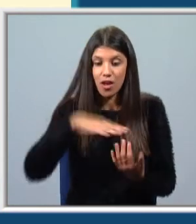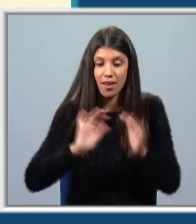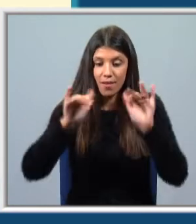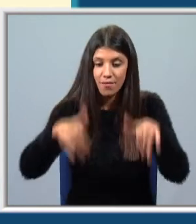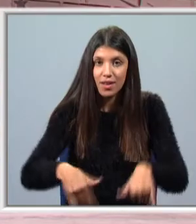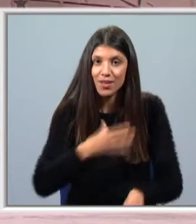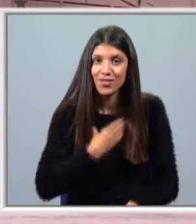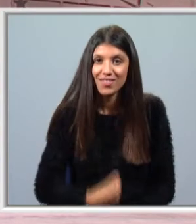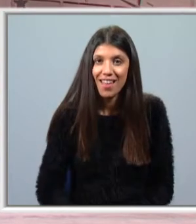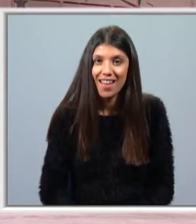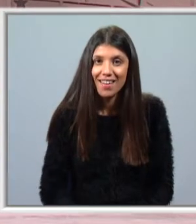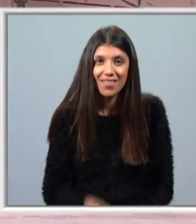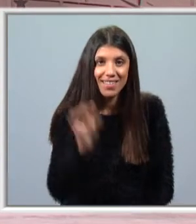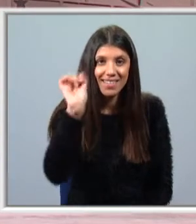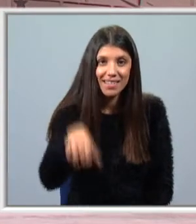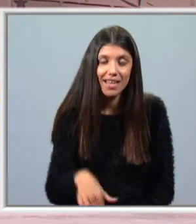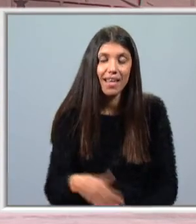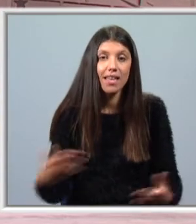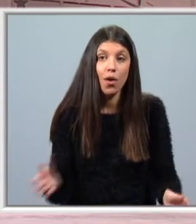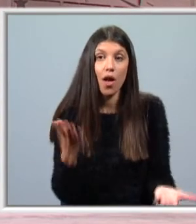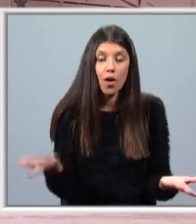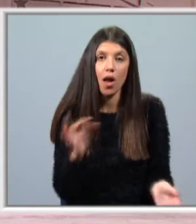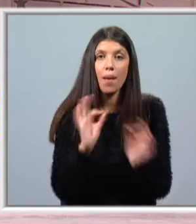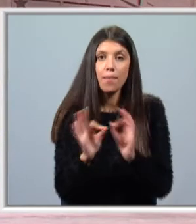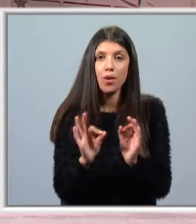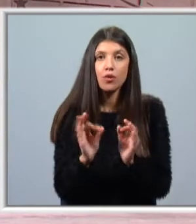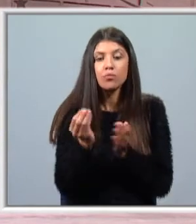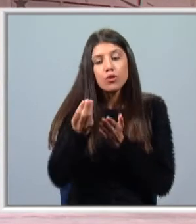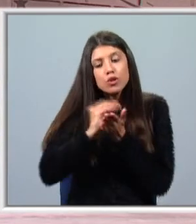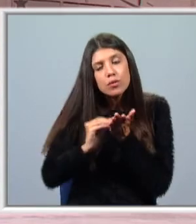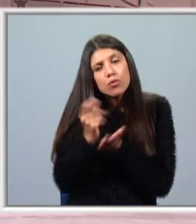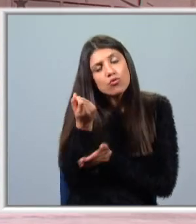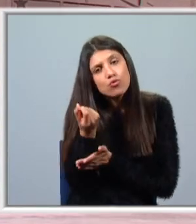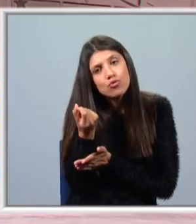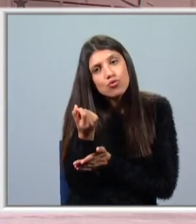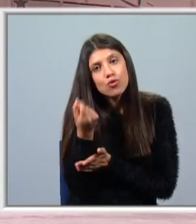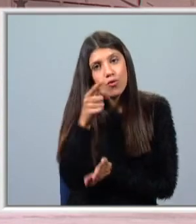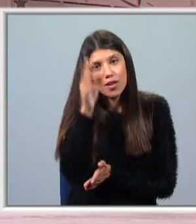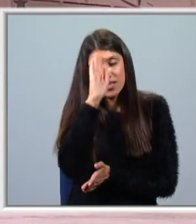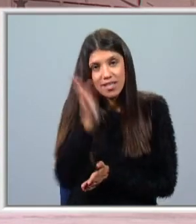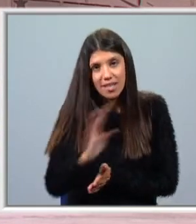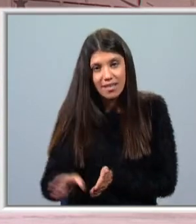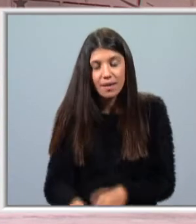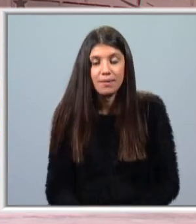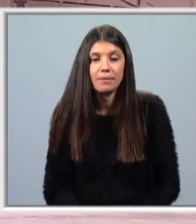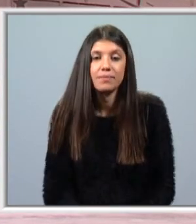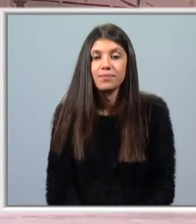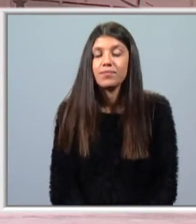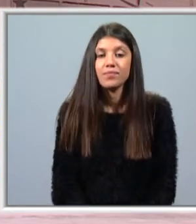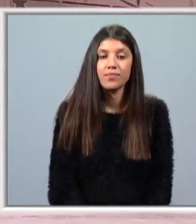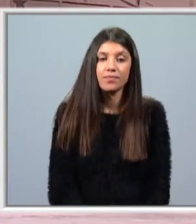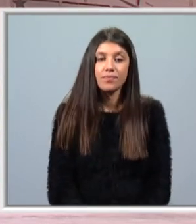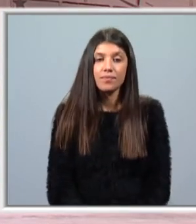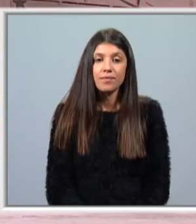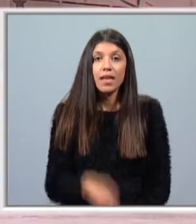Gostaram do conto? Sim? Então estamos prontos para escrever um bocadinho. Já sabem, aqueles de vocês que